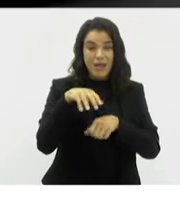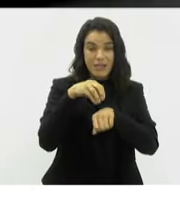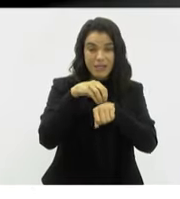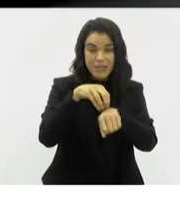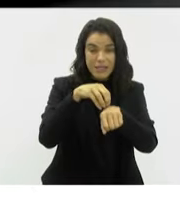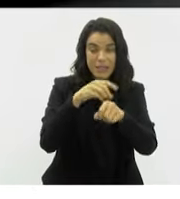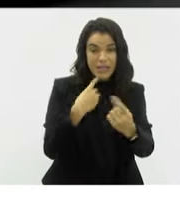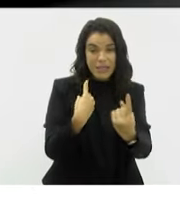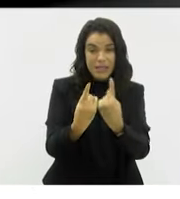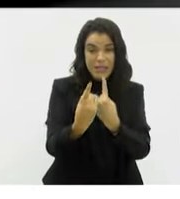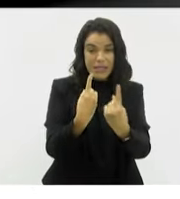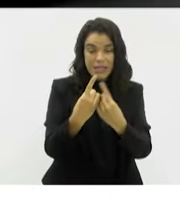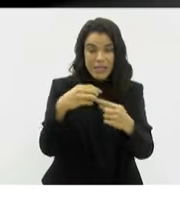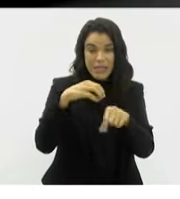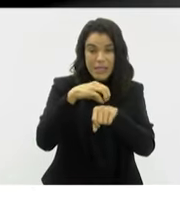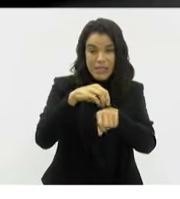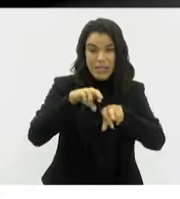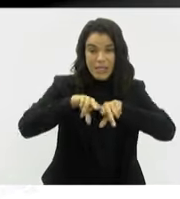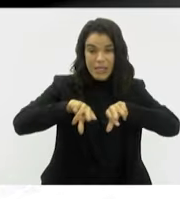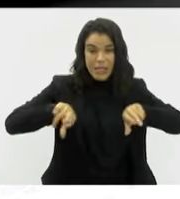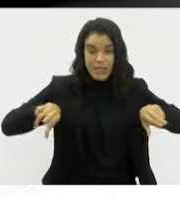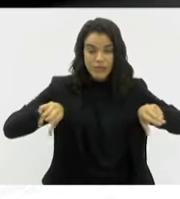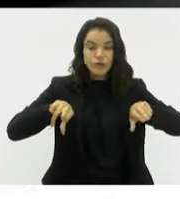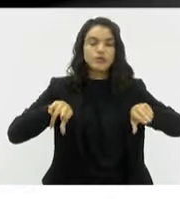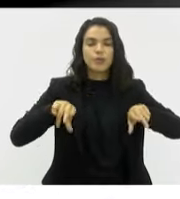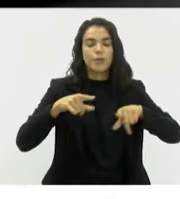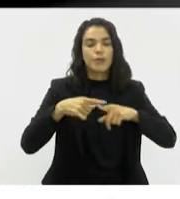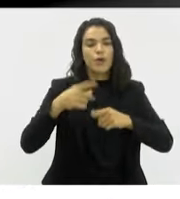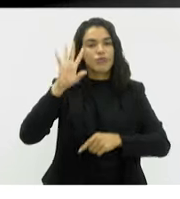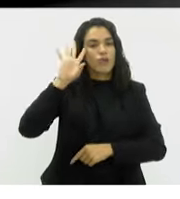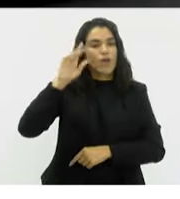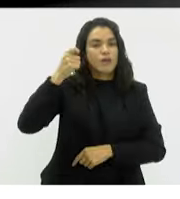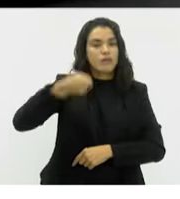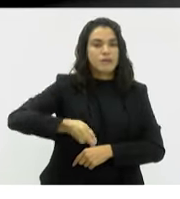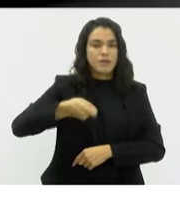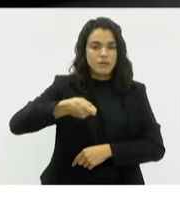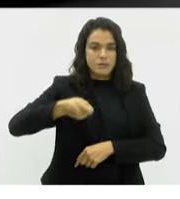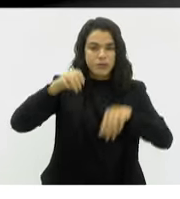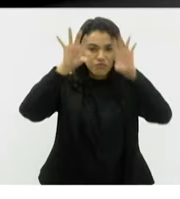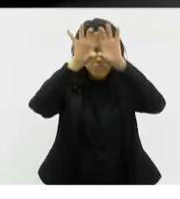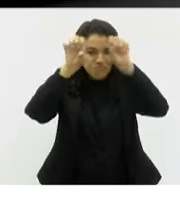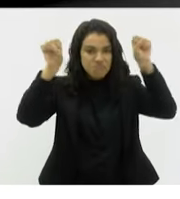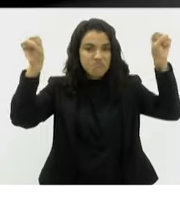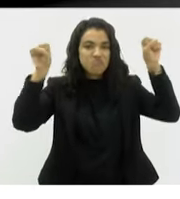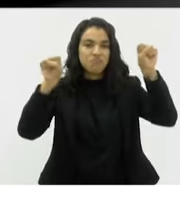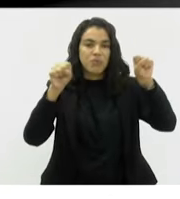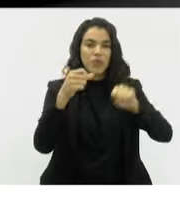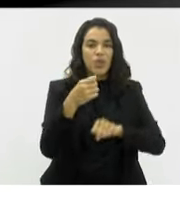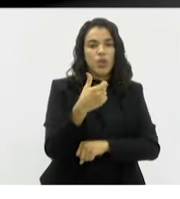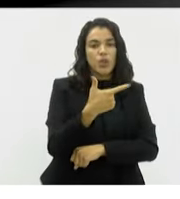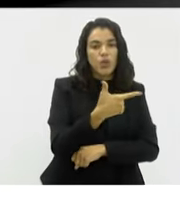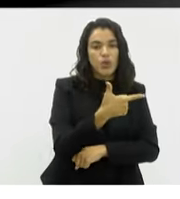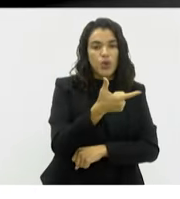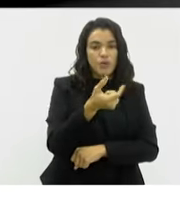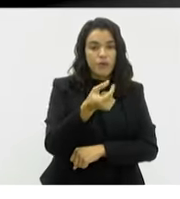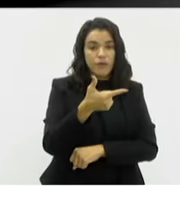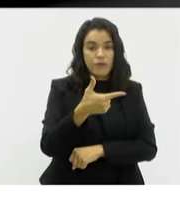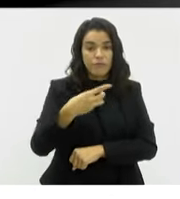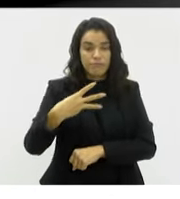transporte por causa de uma decisão do Supremo de